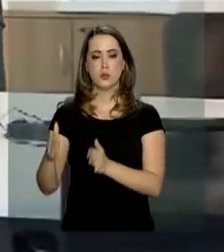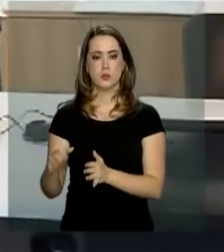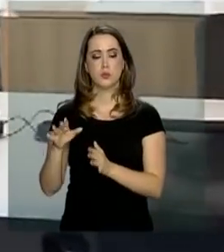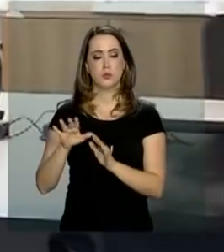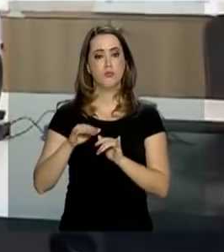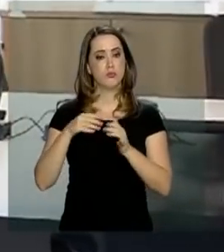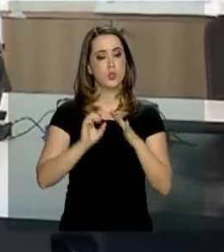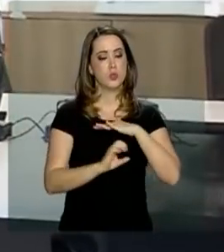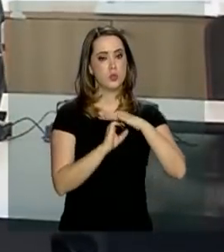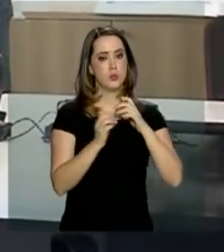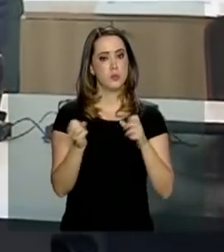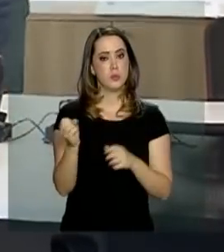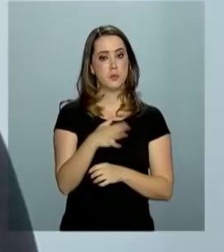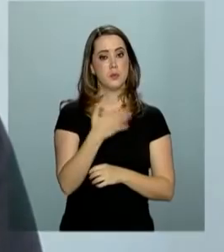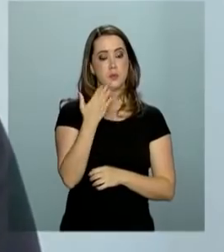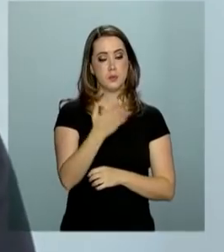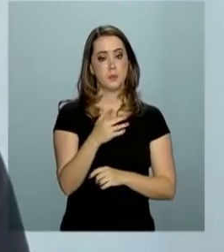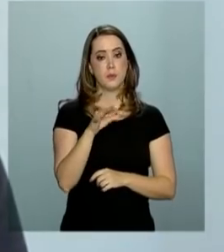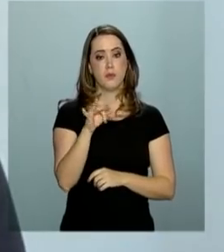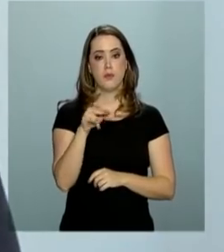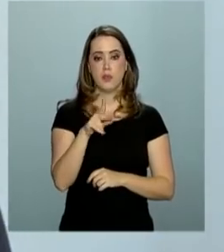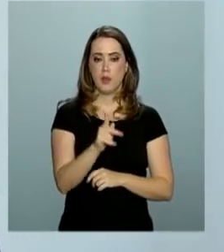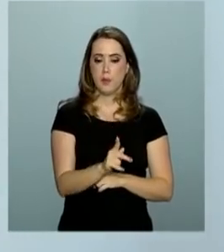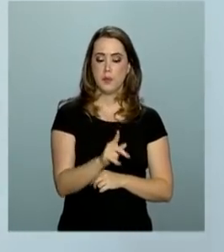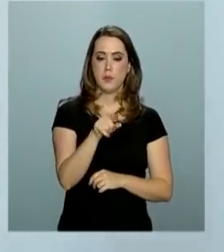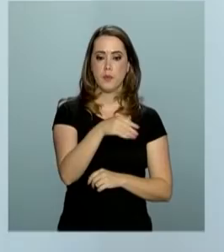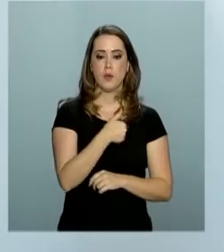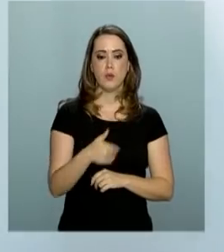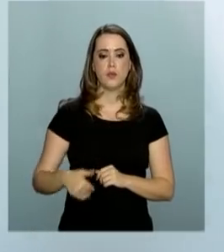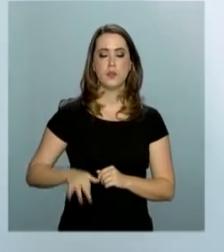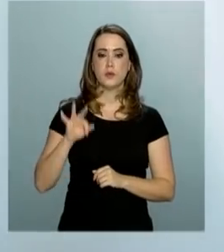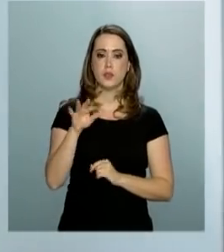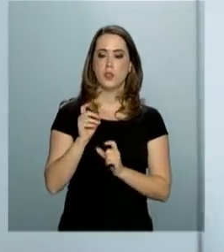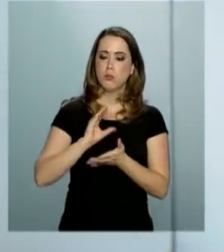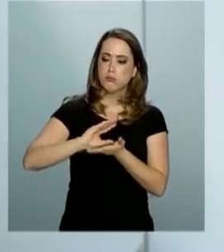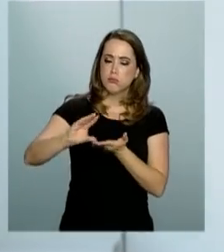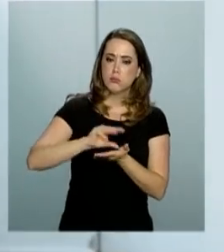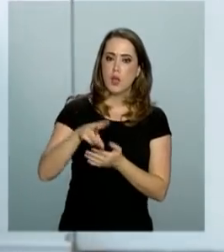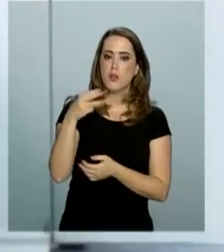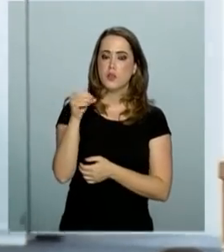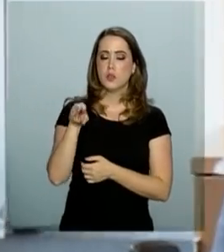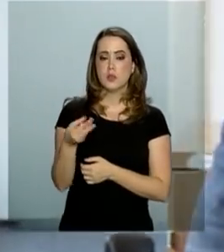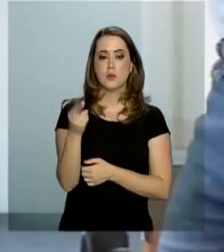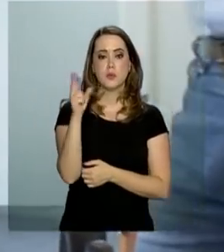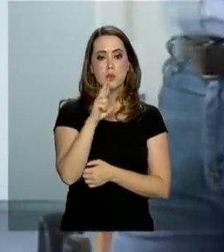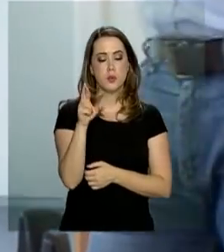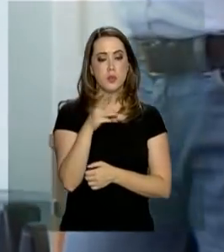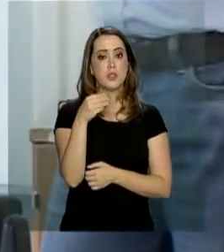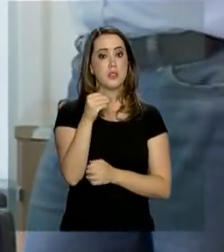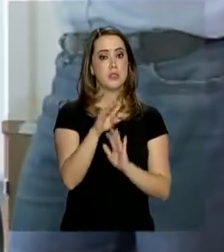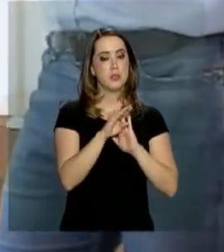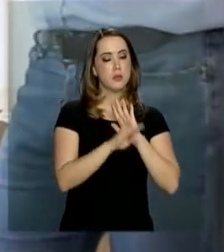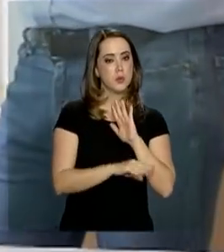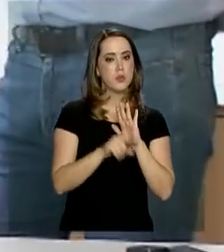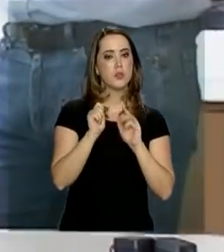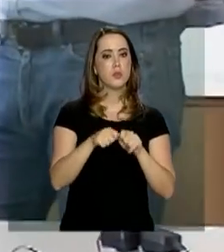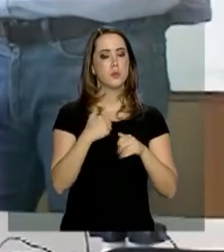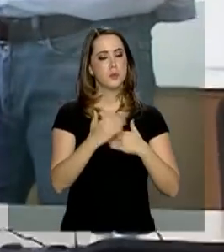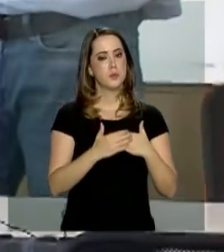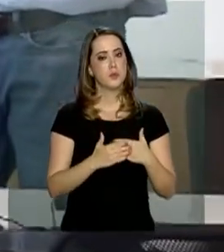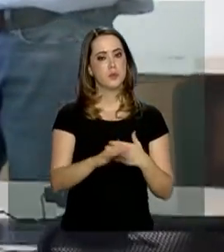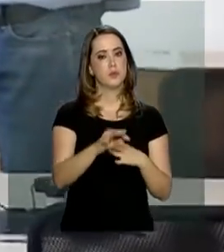Startups Inovadoras, da FINEP. O governo federal vai investir R$ 30 milhões em 30 projetos que podem